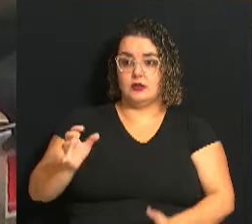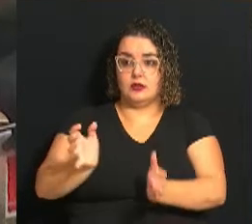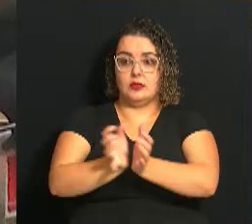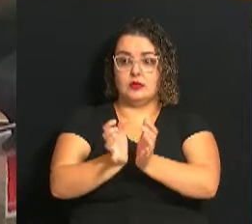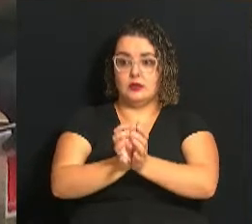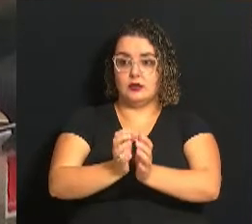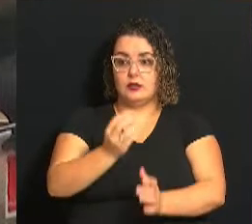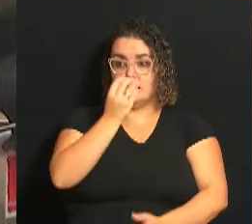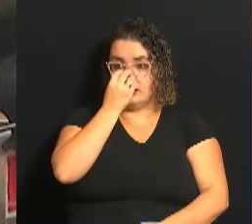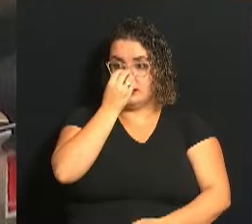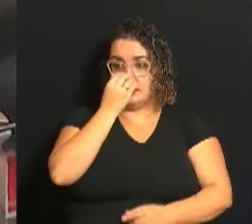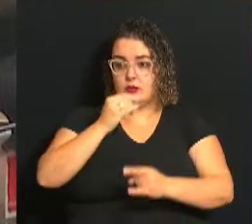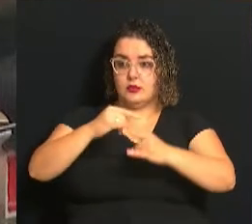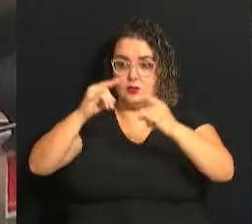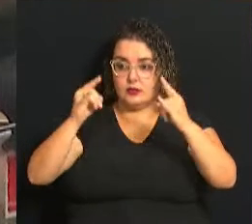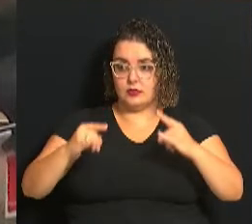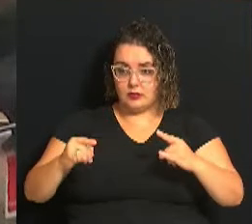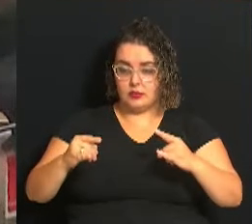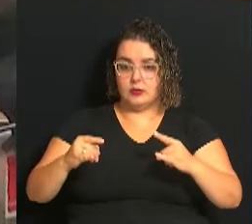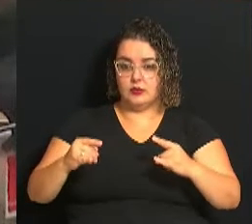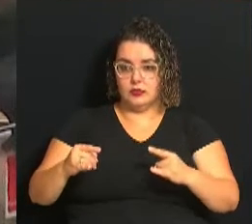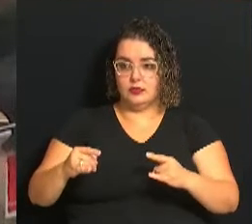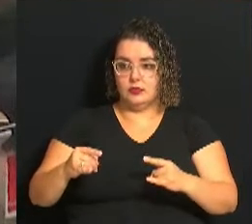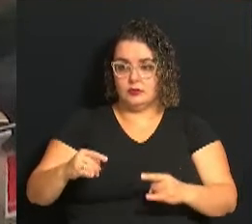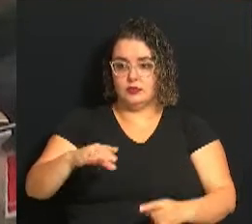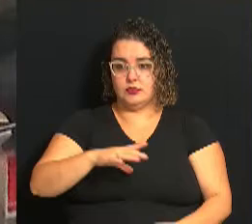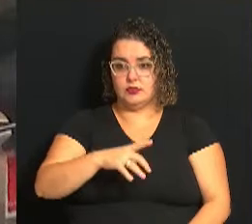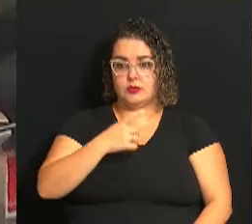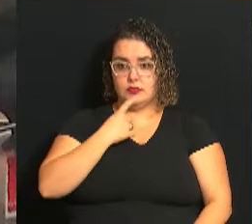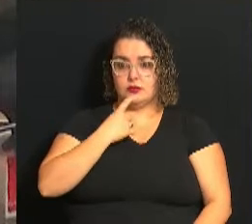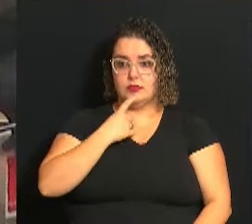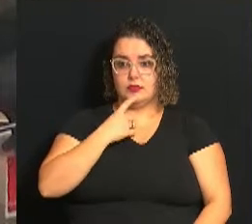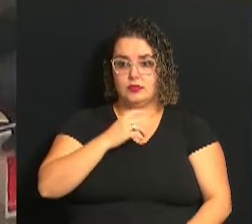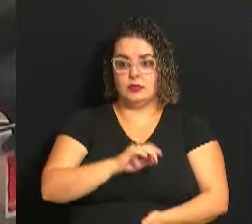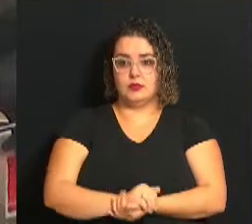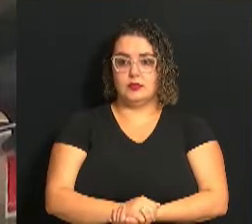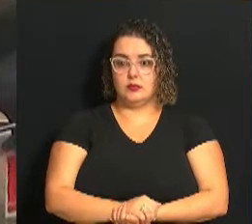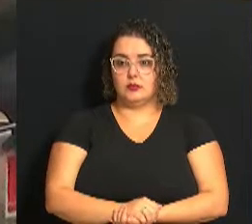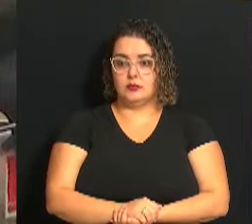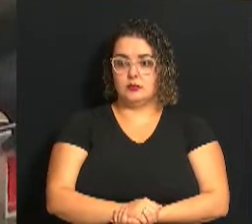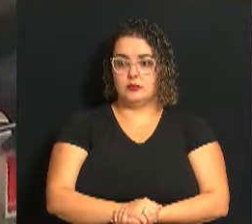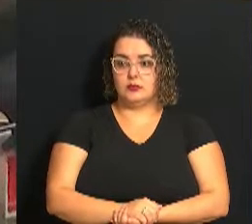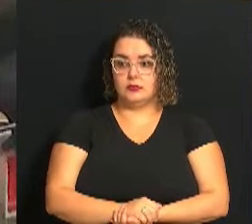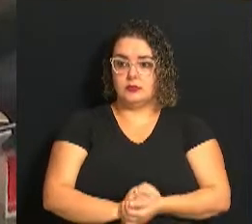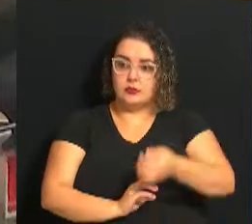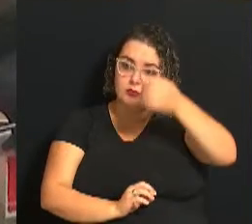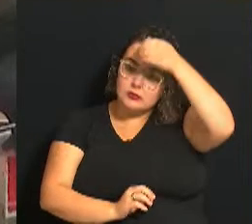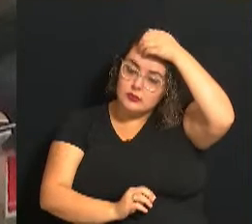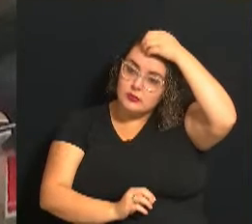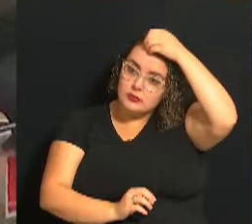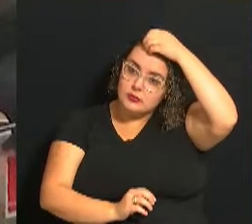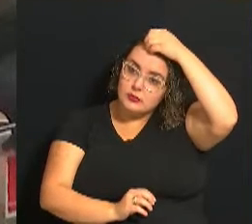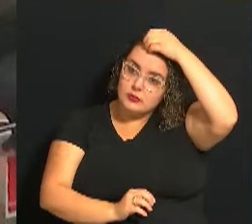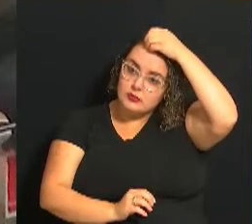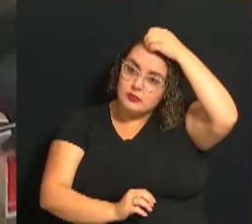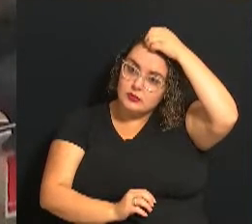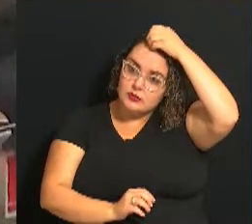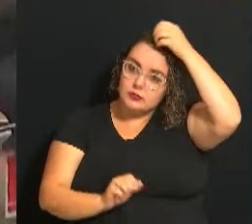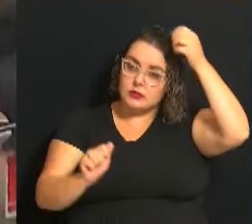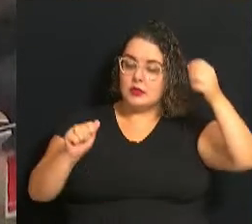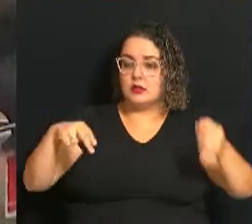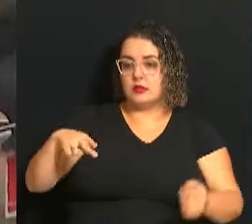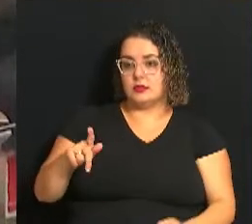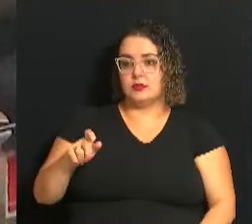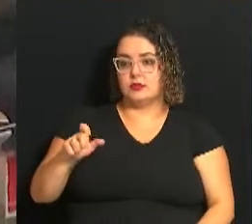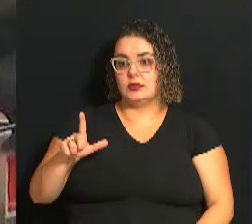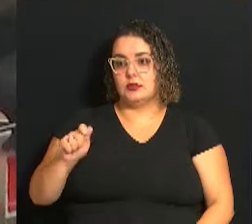Muito obrigado, seja muito bem-vindo. Então eu passo a palavra para a Ângela e para o Gustavo, que vão, acho